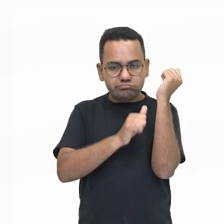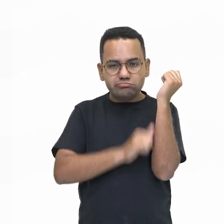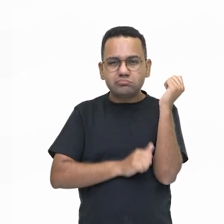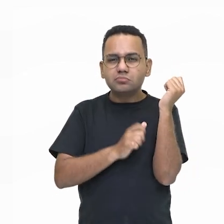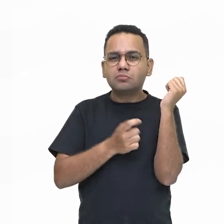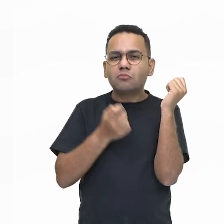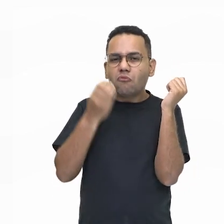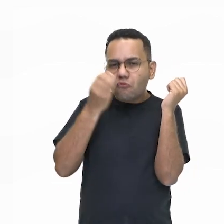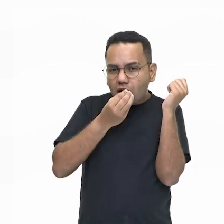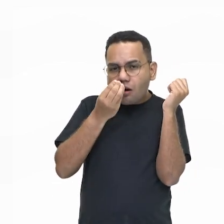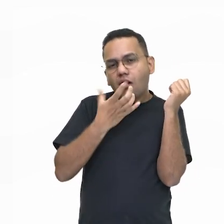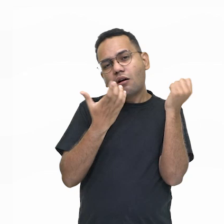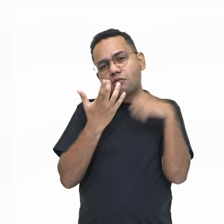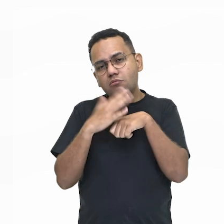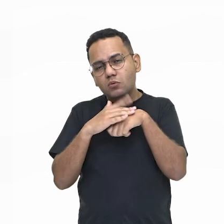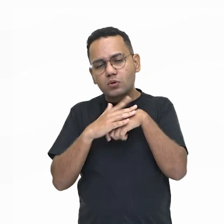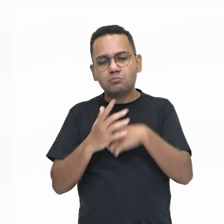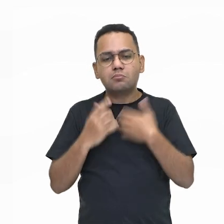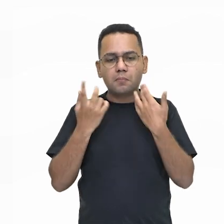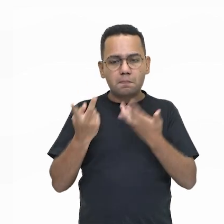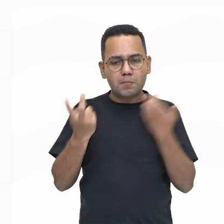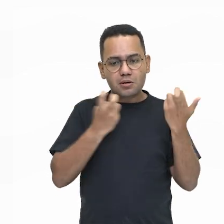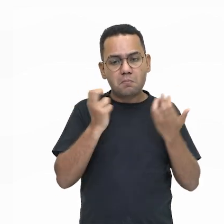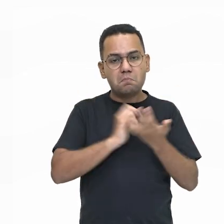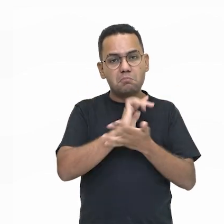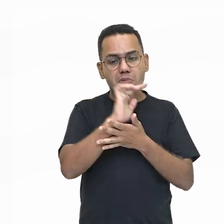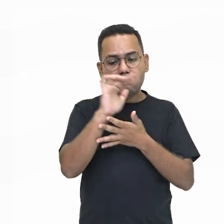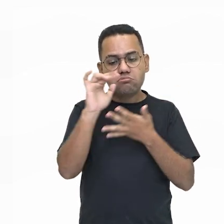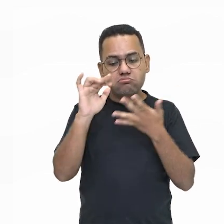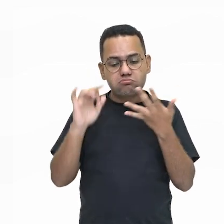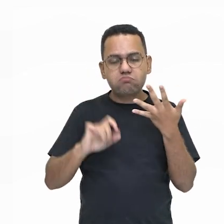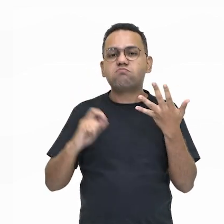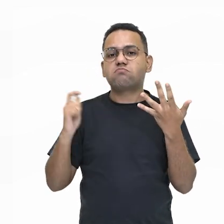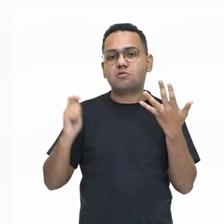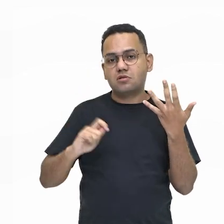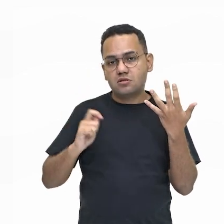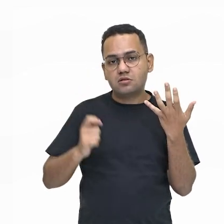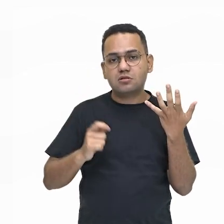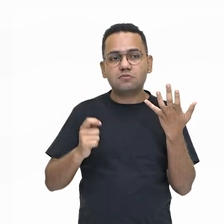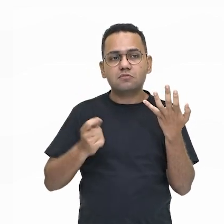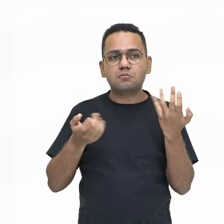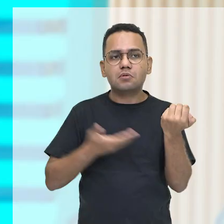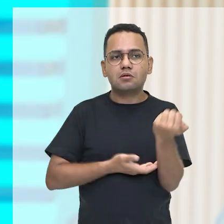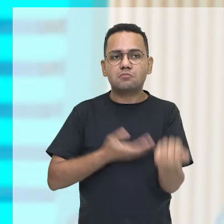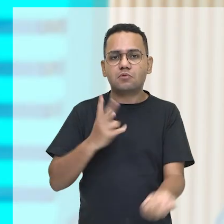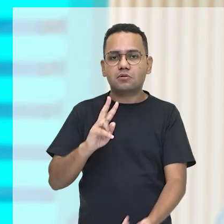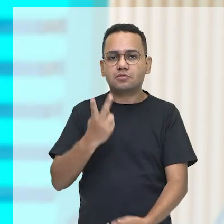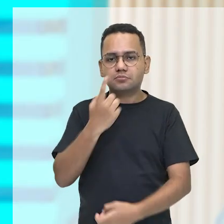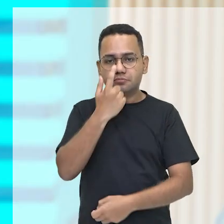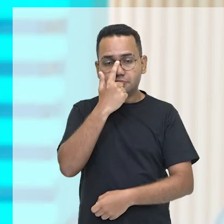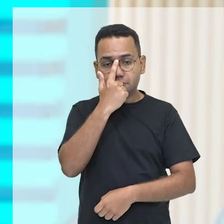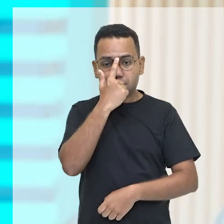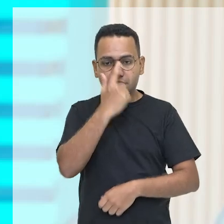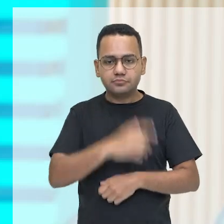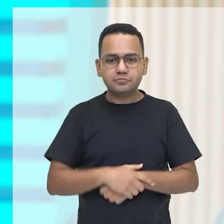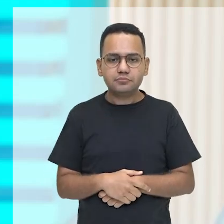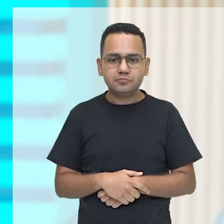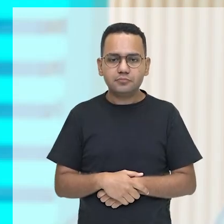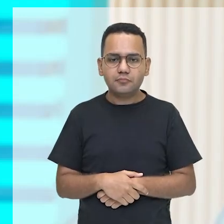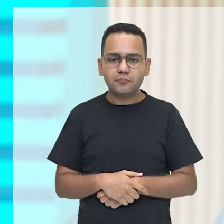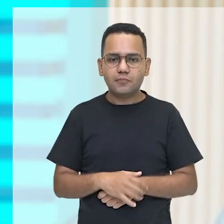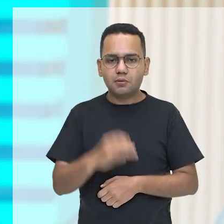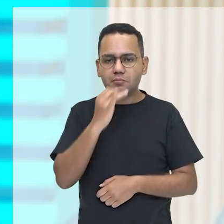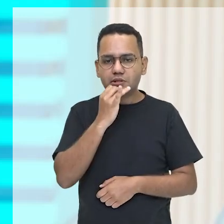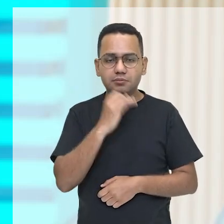quantos problemas podem aparecer com a hipertensão arterial. Morte súbita,